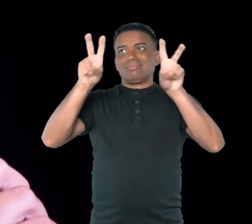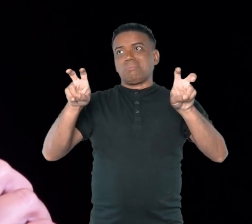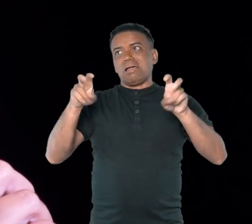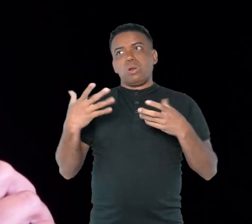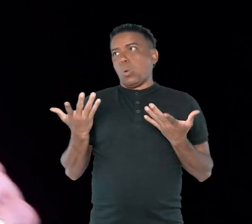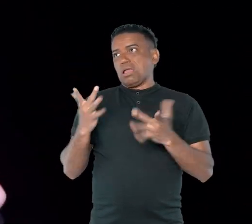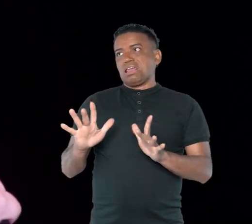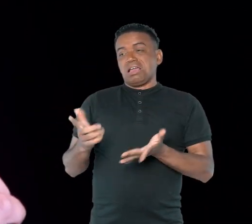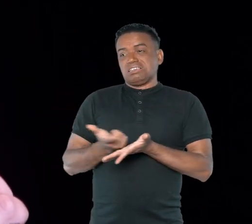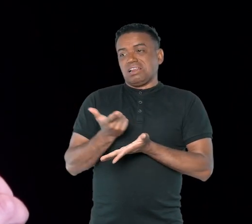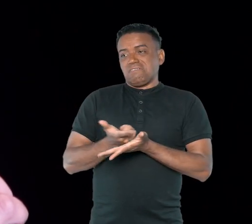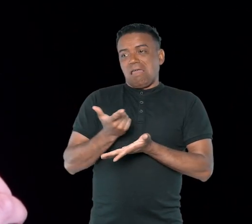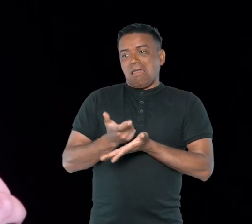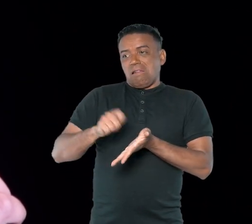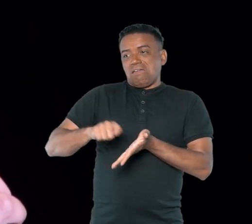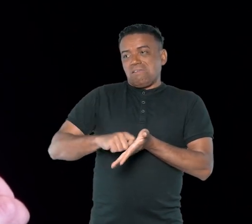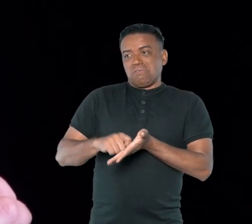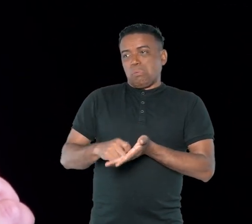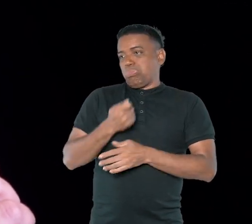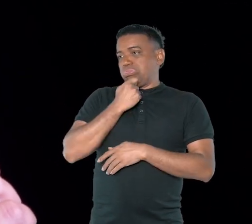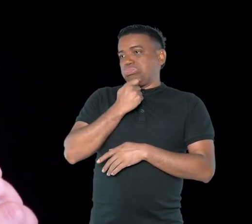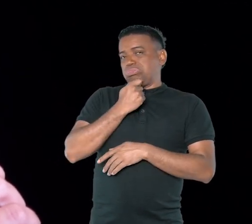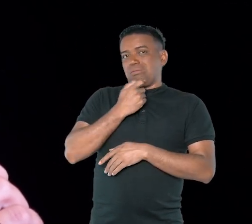livro por escrever.